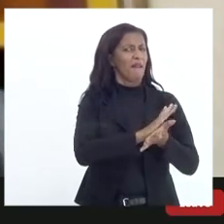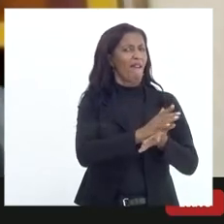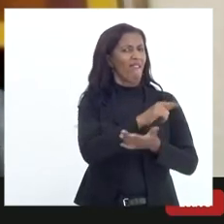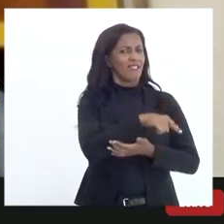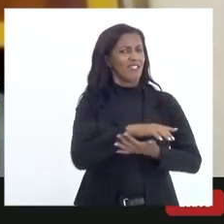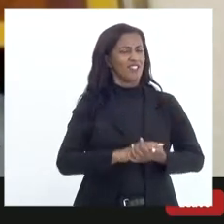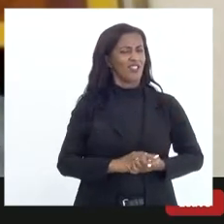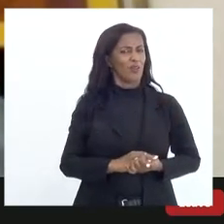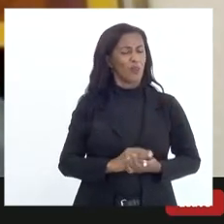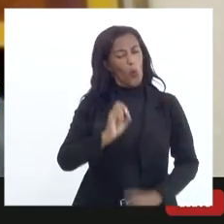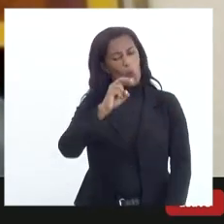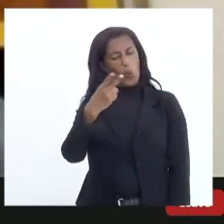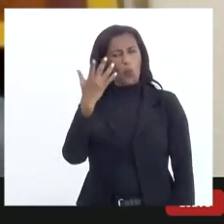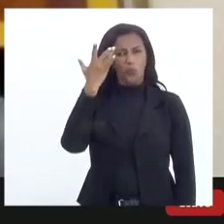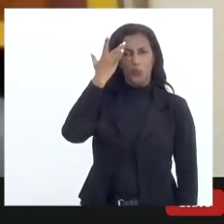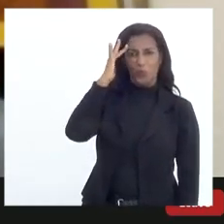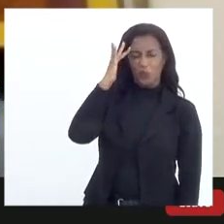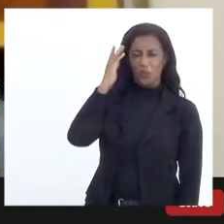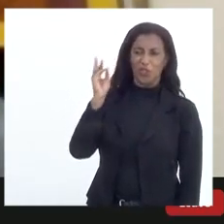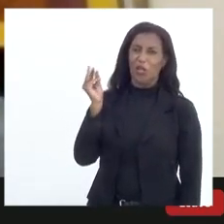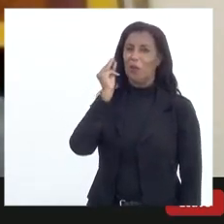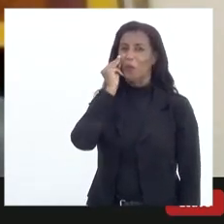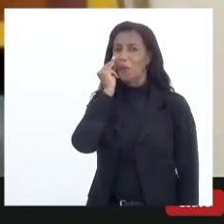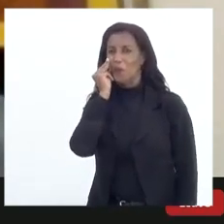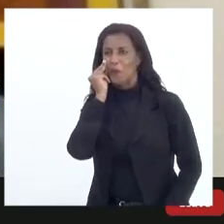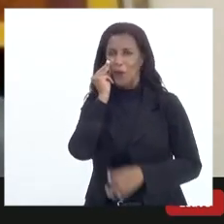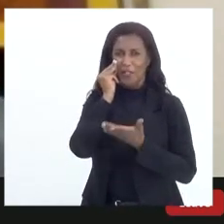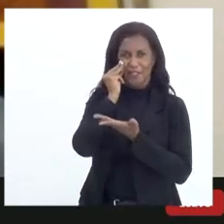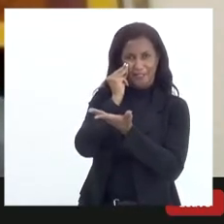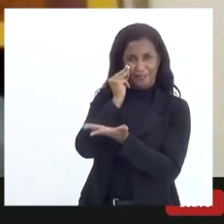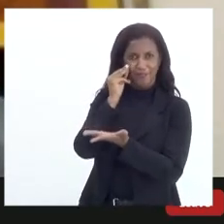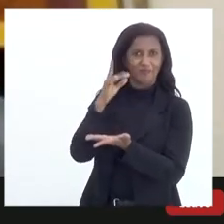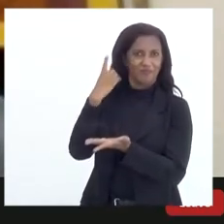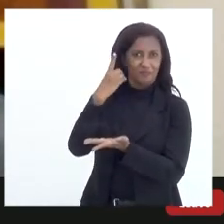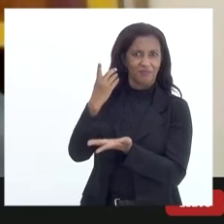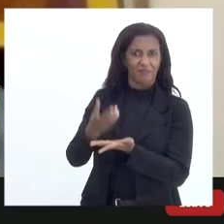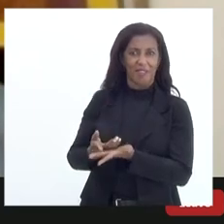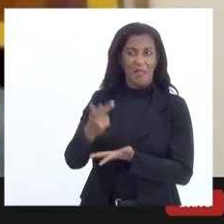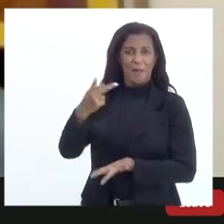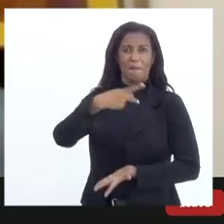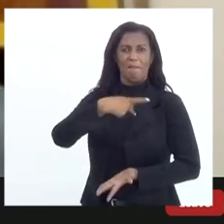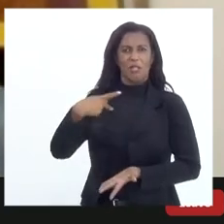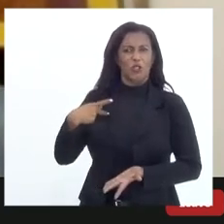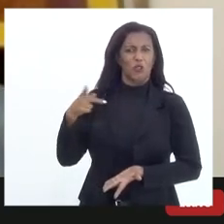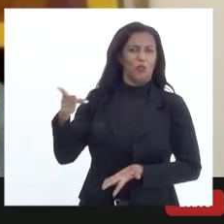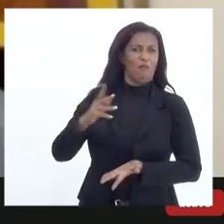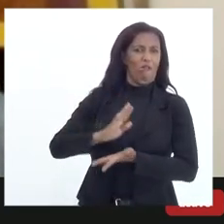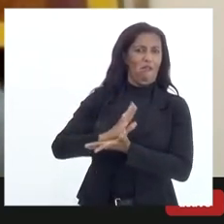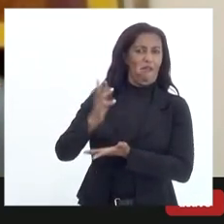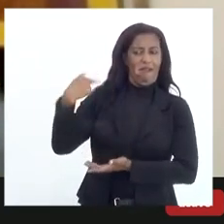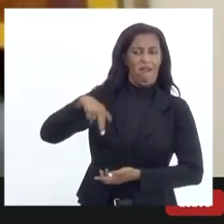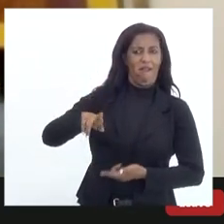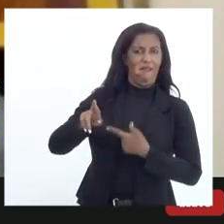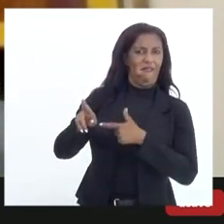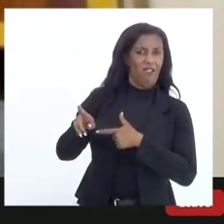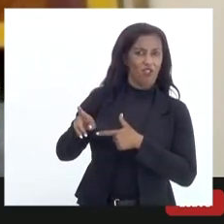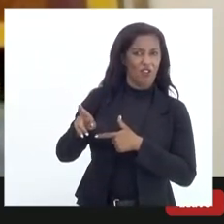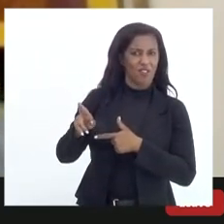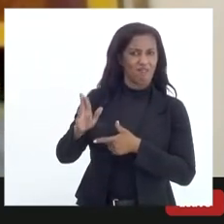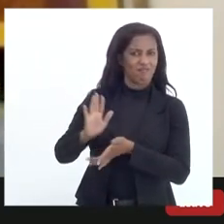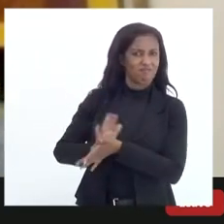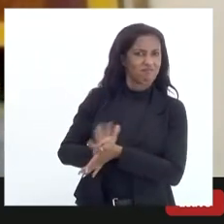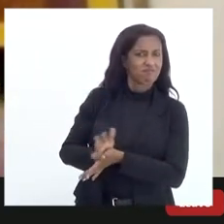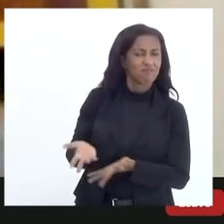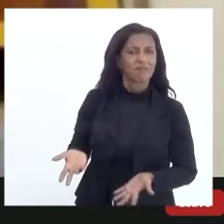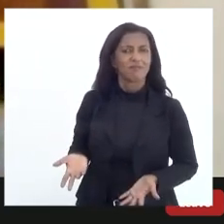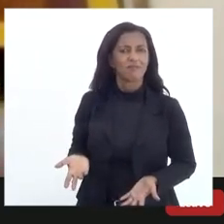posso achar, né, que a Mônica, por ser evangélica, pastora, é racista, é religiosa? Percebe? Então,